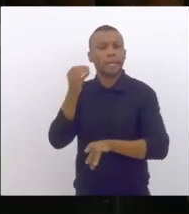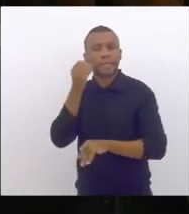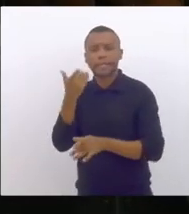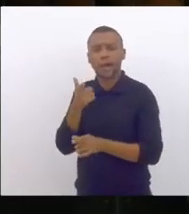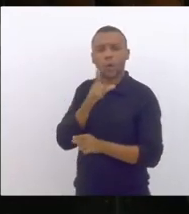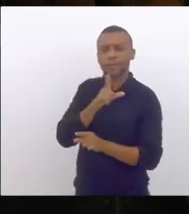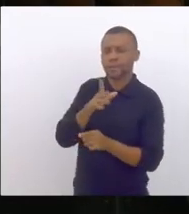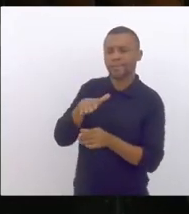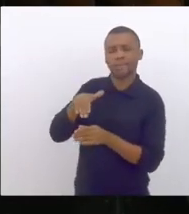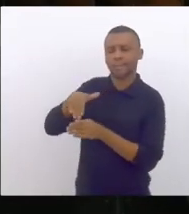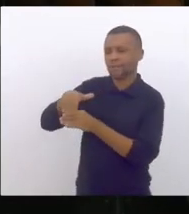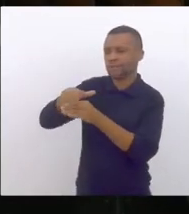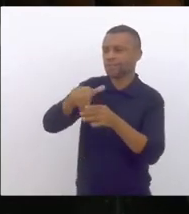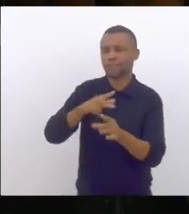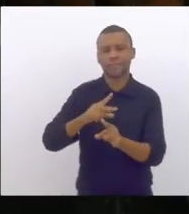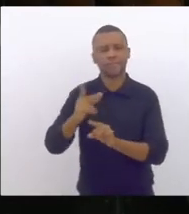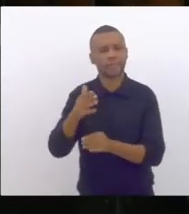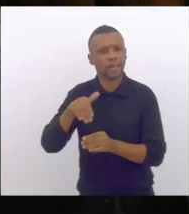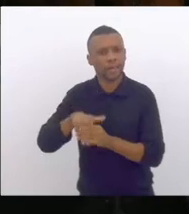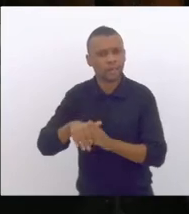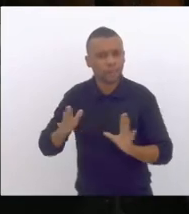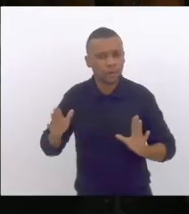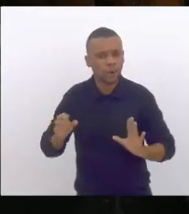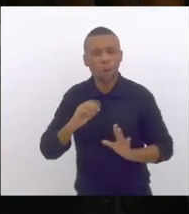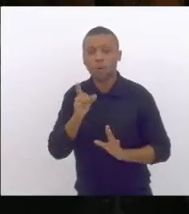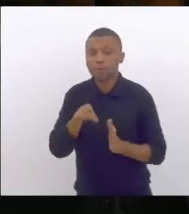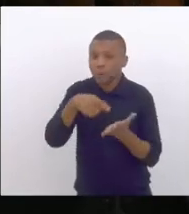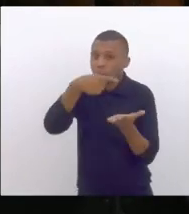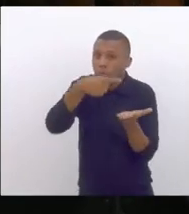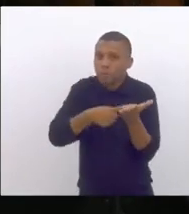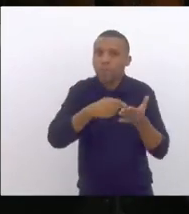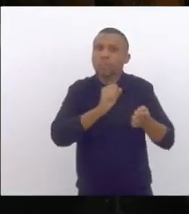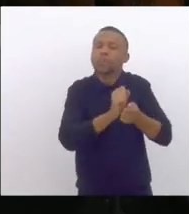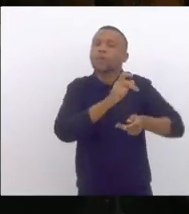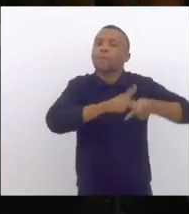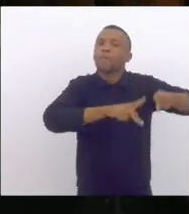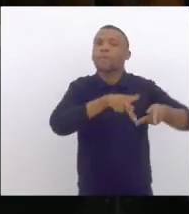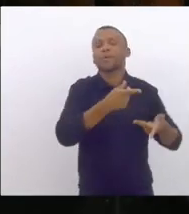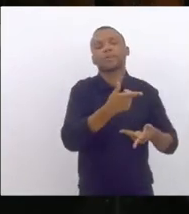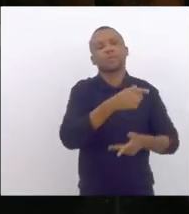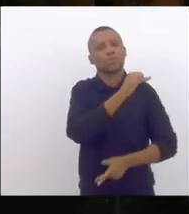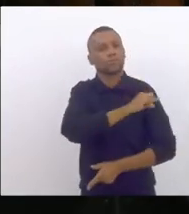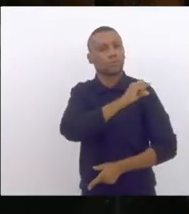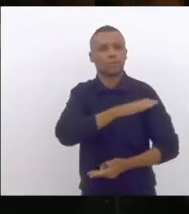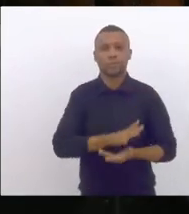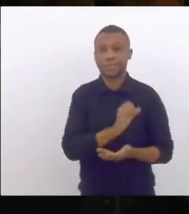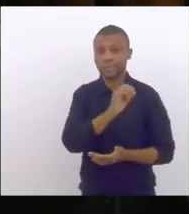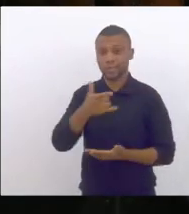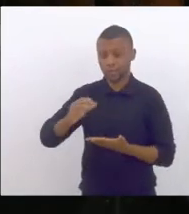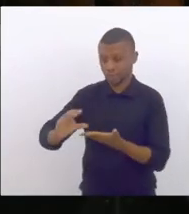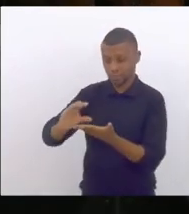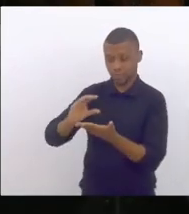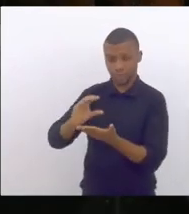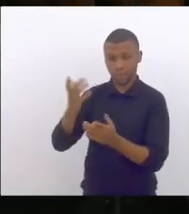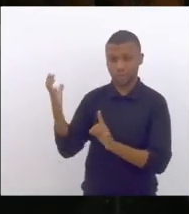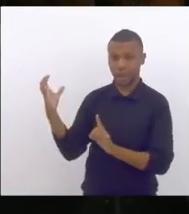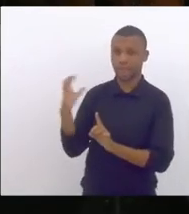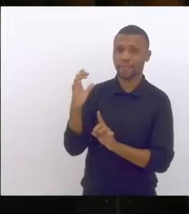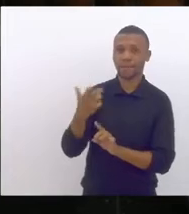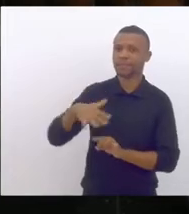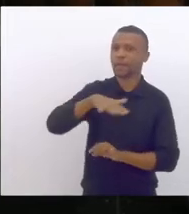Fluminense se isso não se reflete na educação não sendo que mais vai ser refletir e eu quero